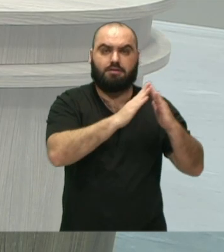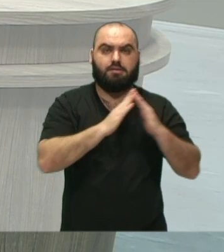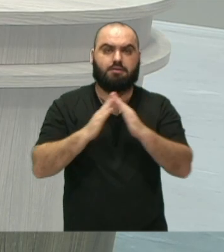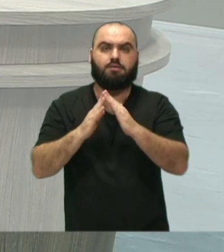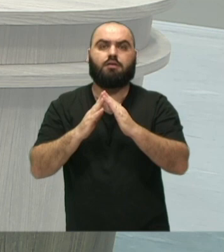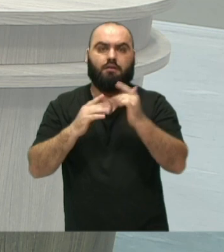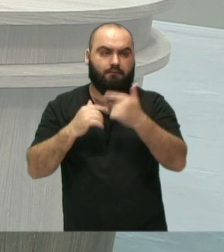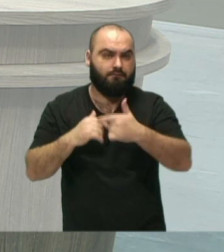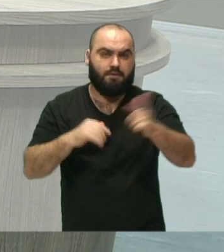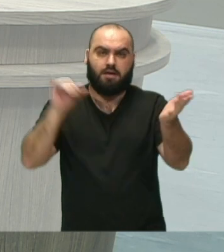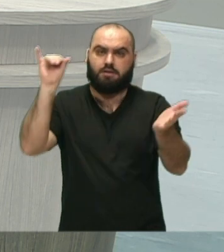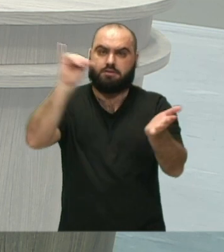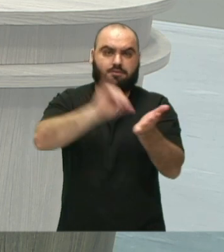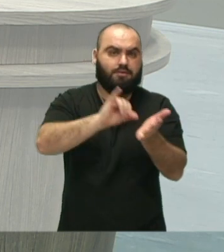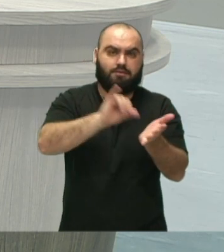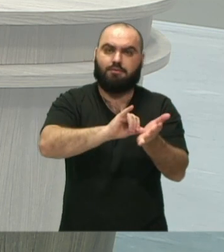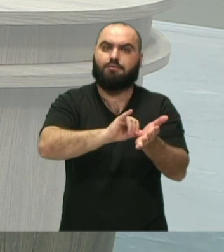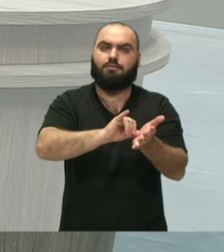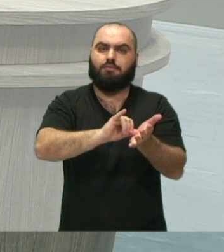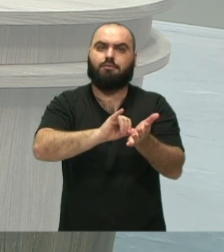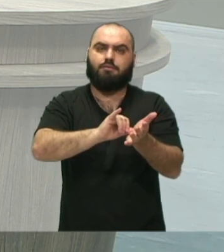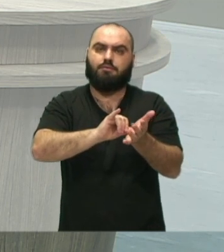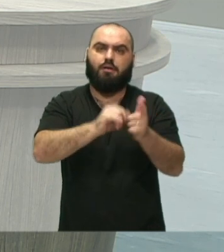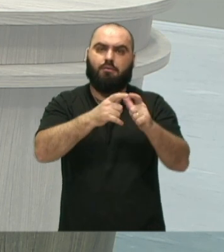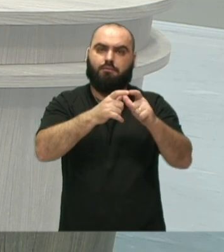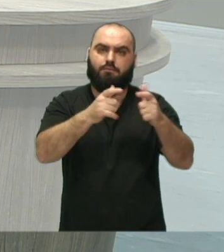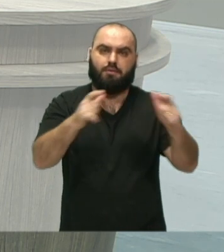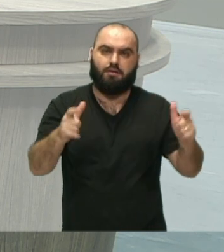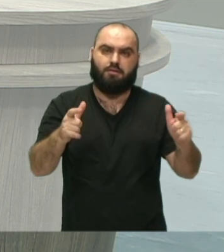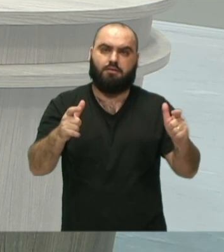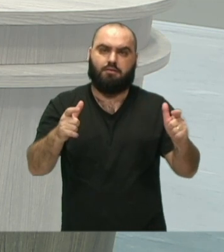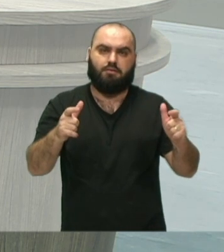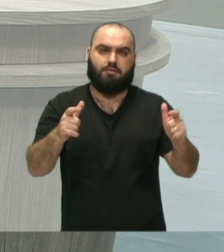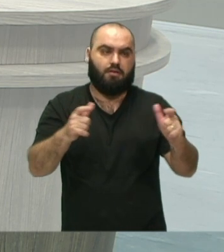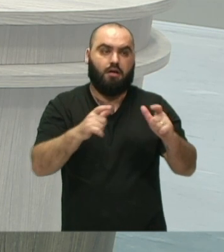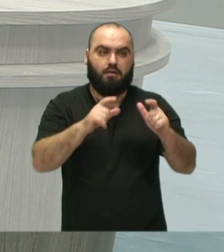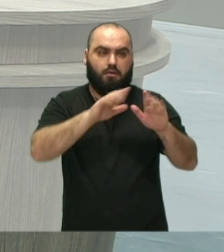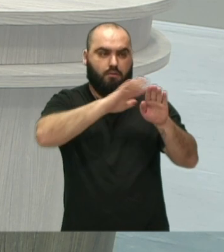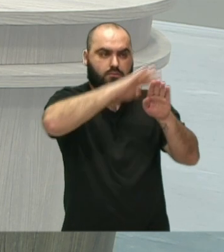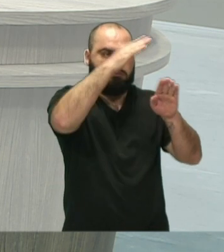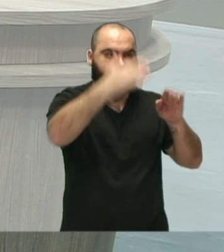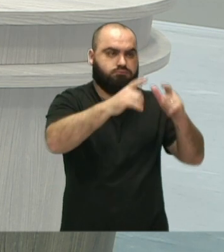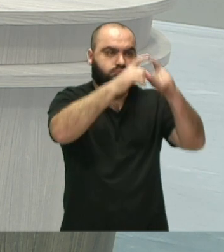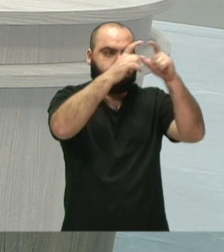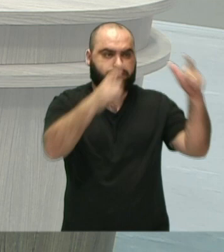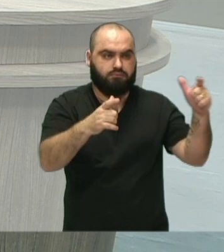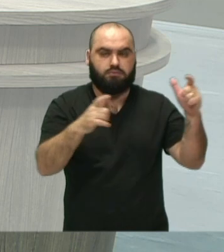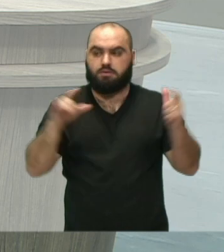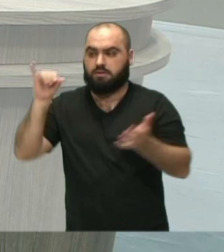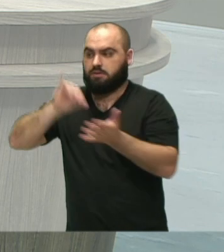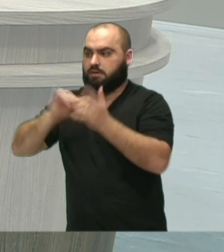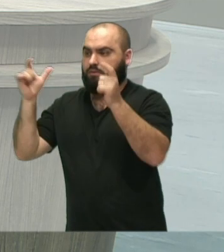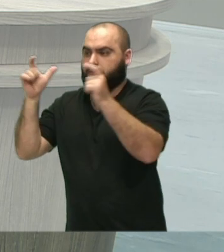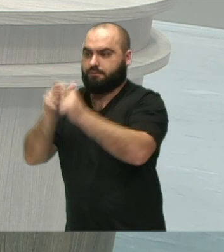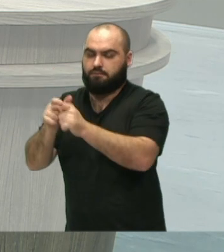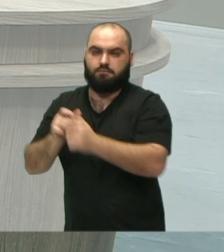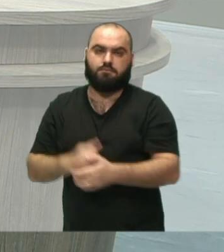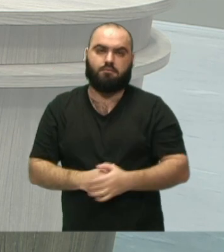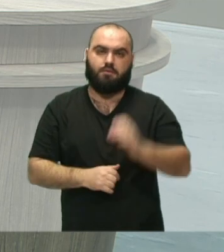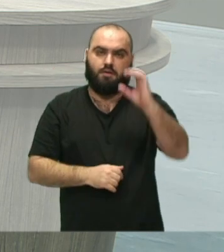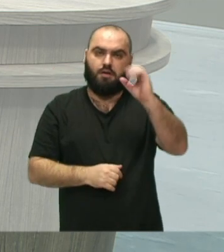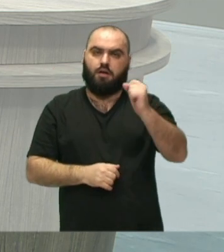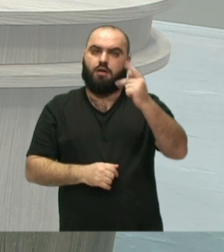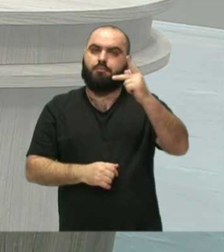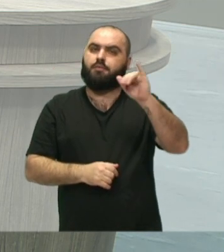engolir o centro se ela ficar enorme. Quanto maior ela fica, menor o centro fica. Então, é o que se diz, o capitalismo acaba findando em